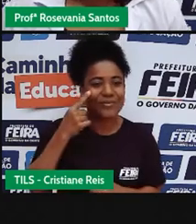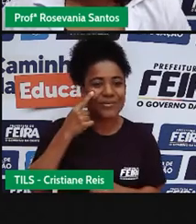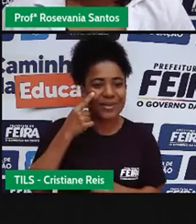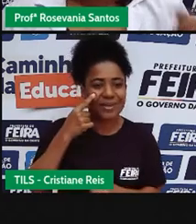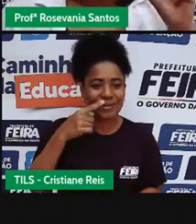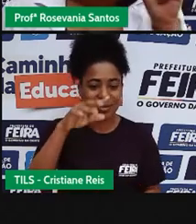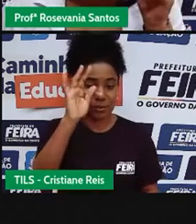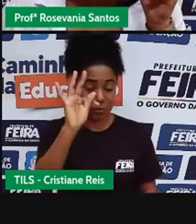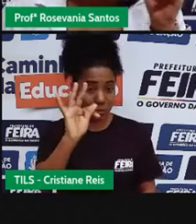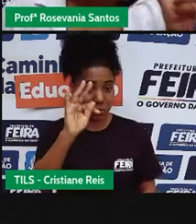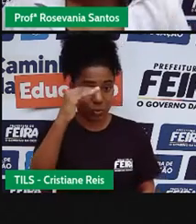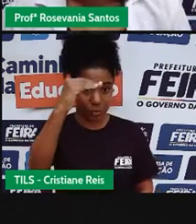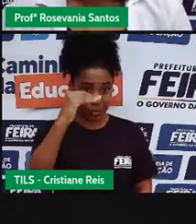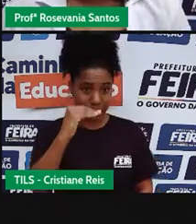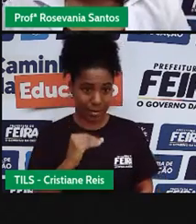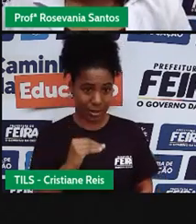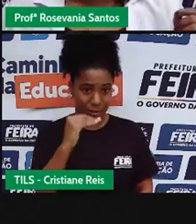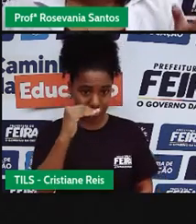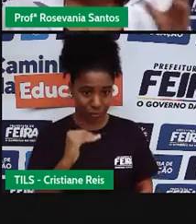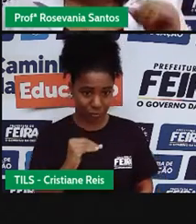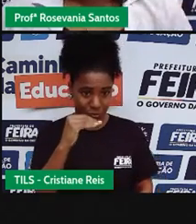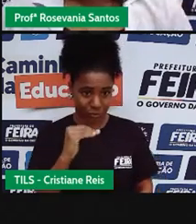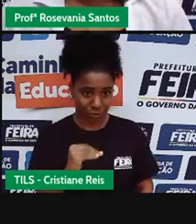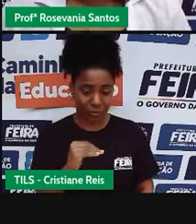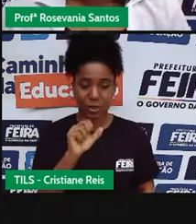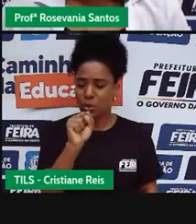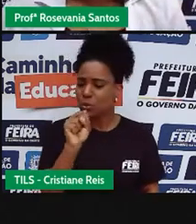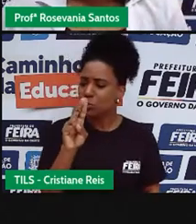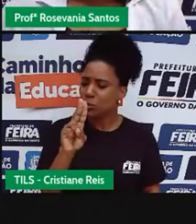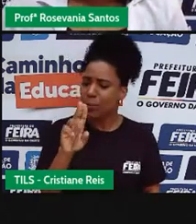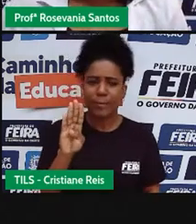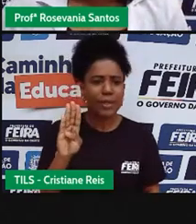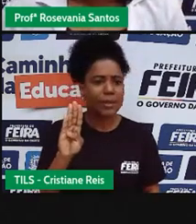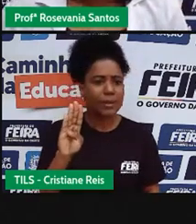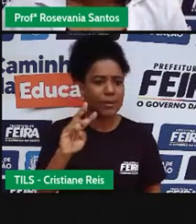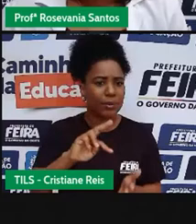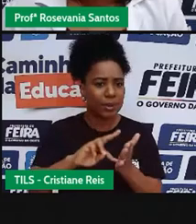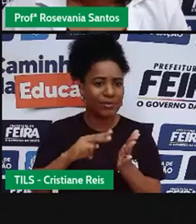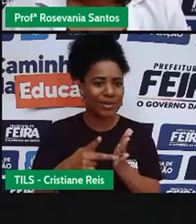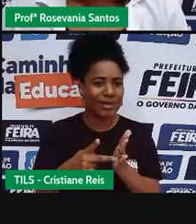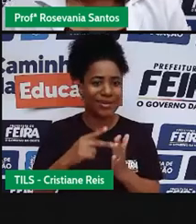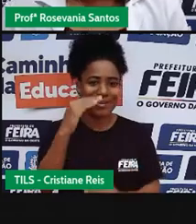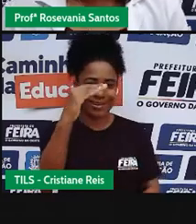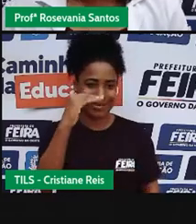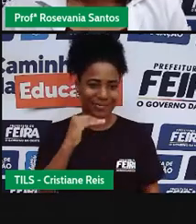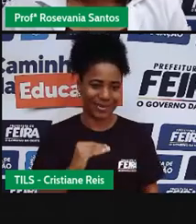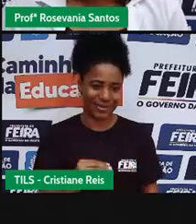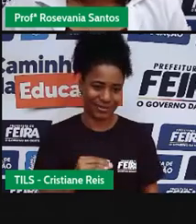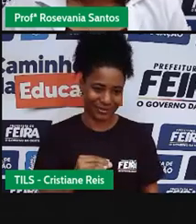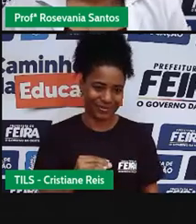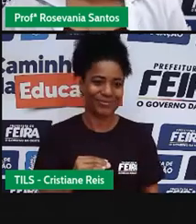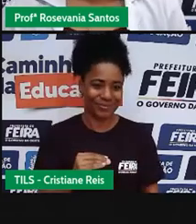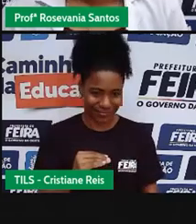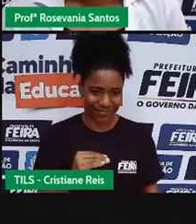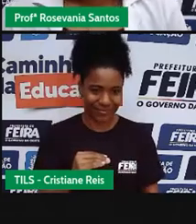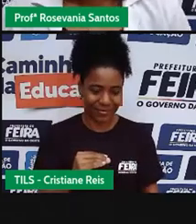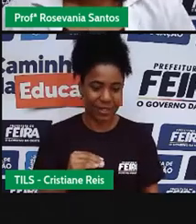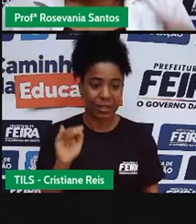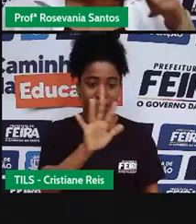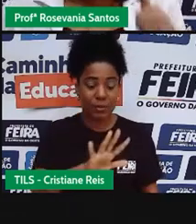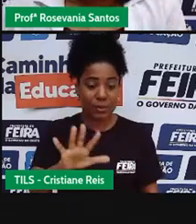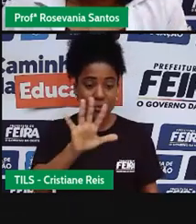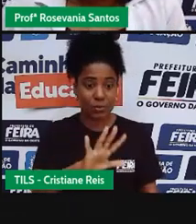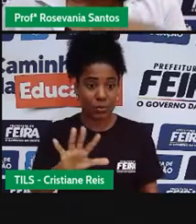trópicos, né? Só lembrando disso lá do português, sub abaixo. Então, a gente tem subtropical aqui. E está na zona temperada